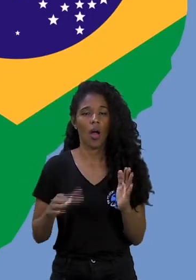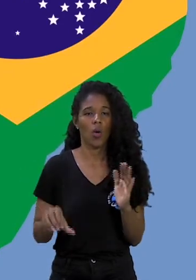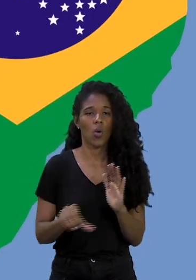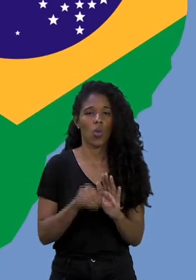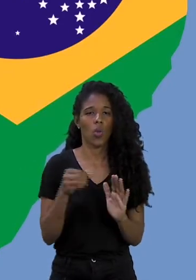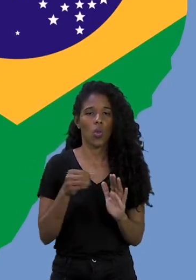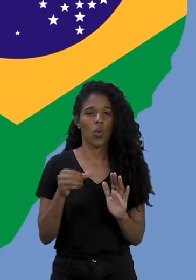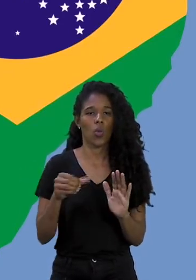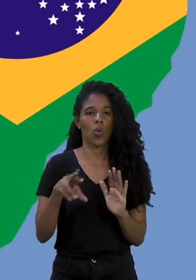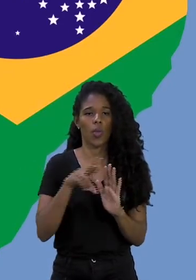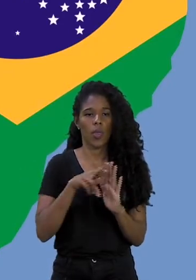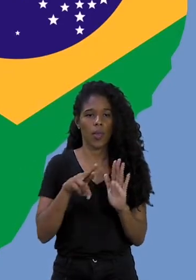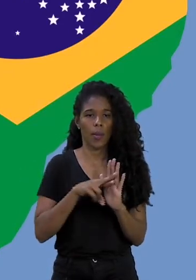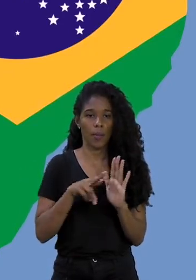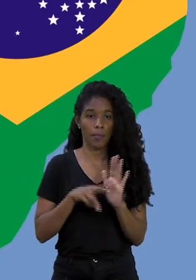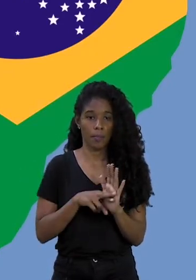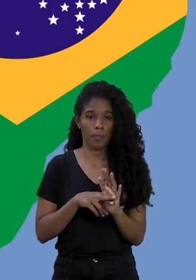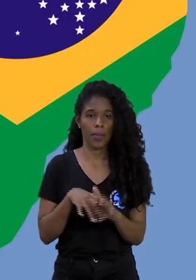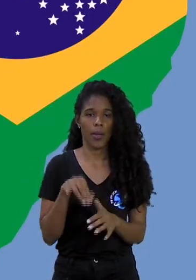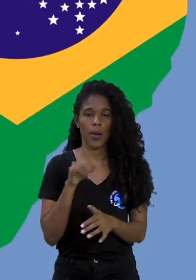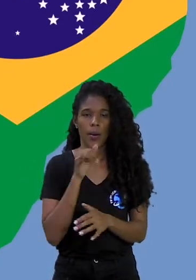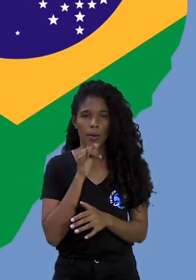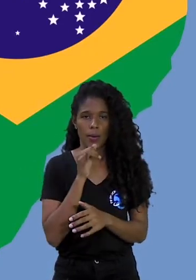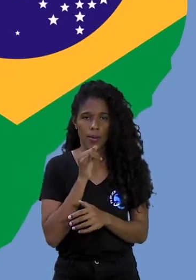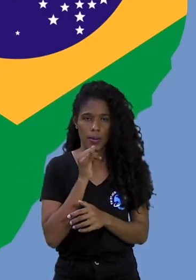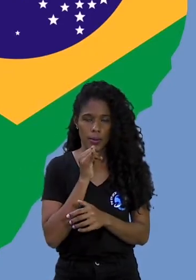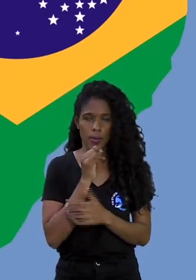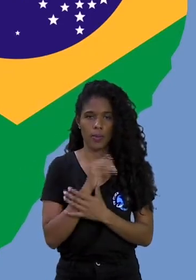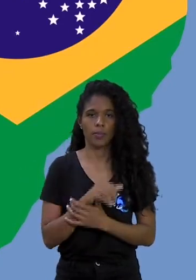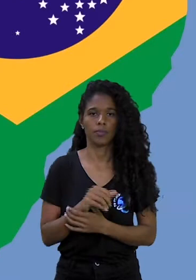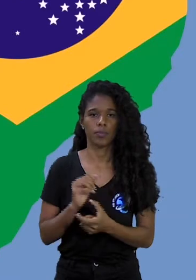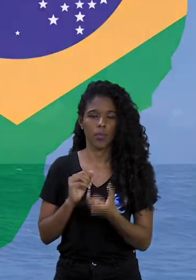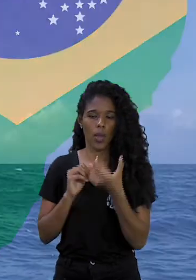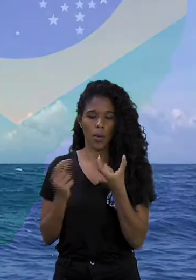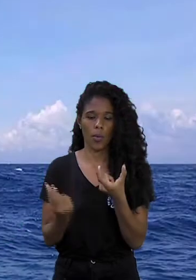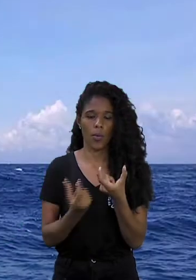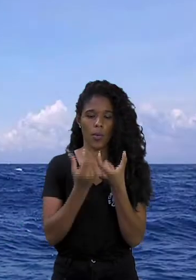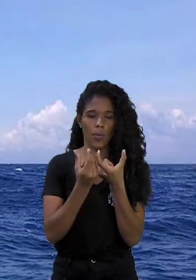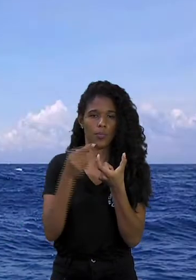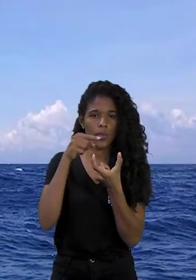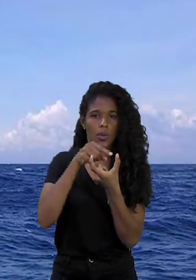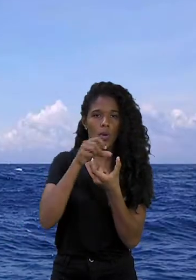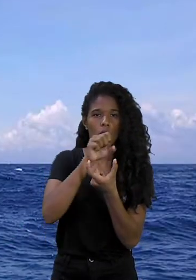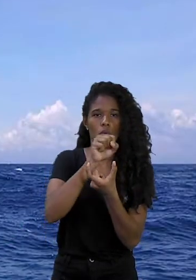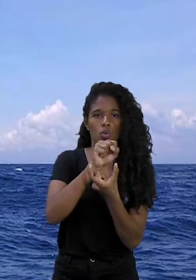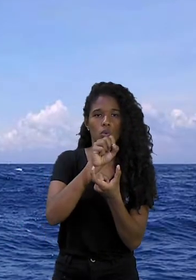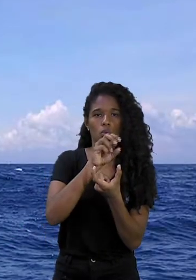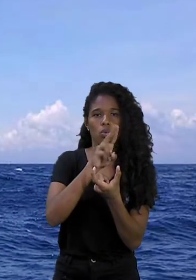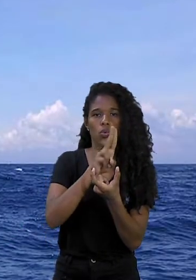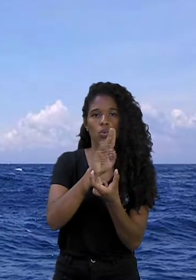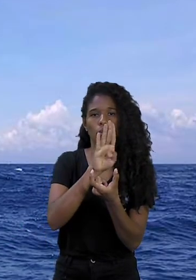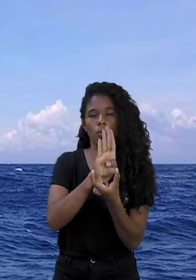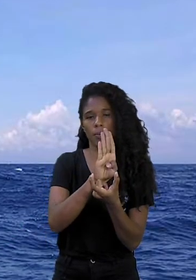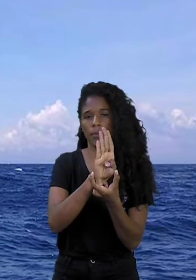iniciadas por R. Então, um exemplo aqui, ó, sub-região, tá bom? E a 10ª regrinha, com